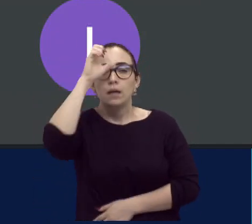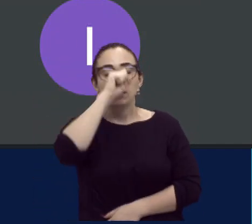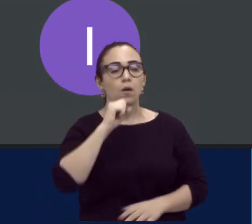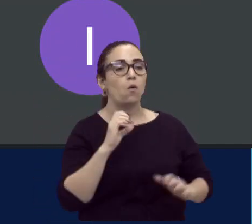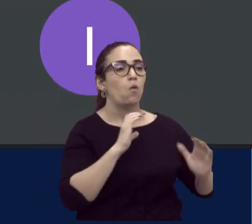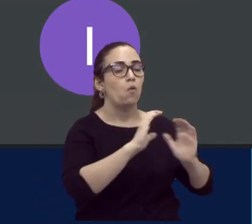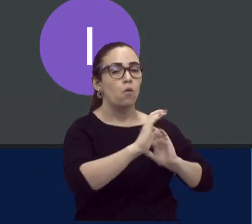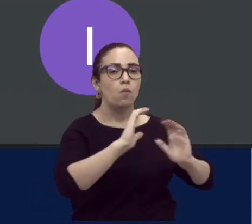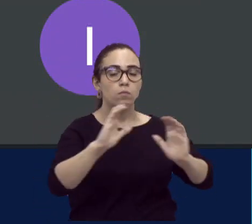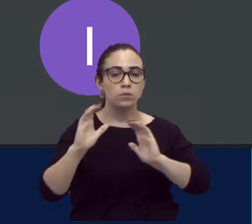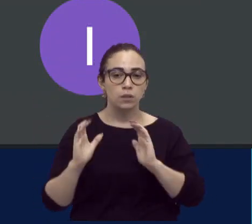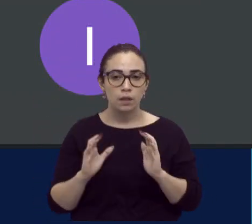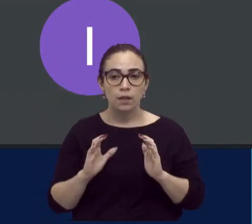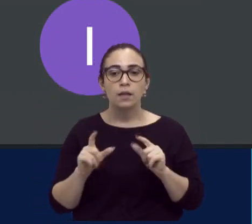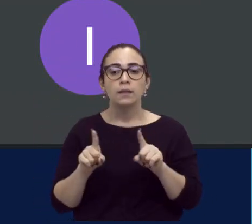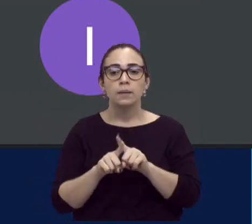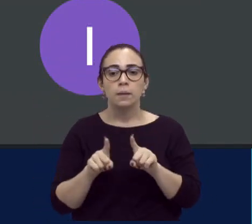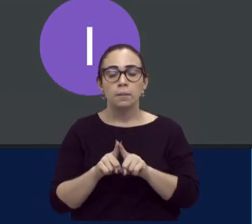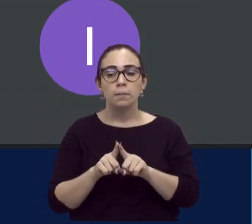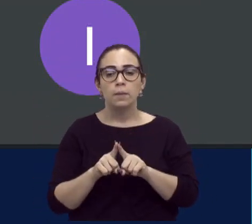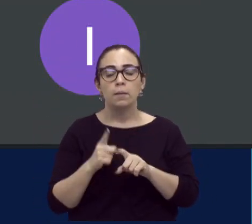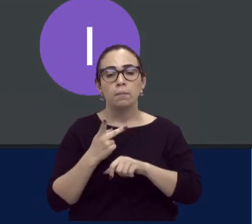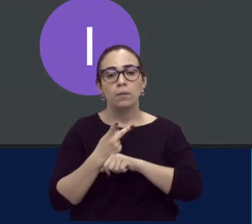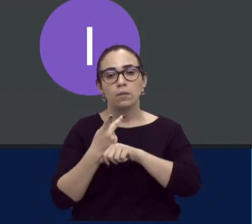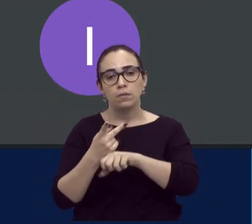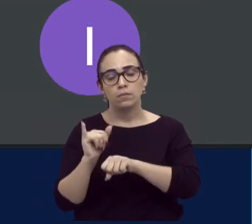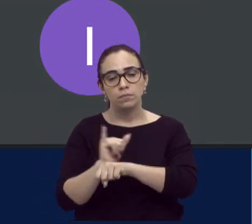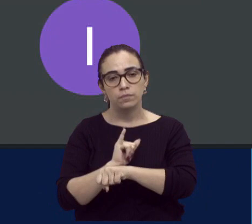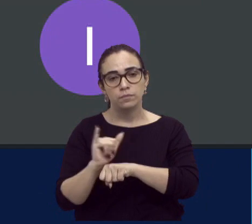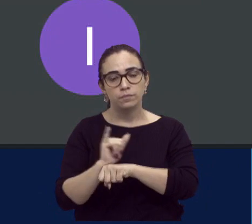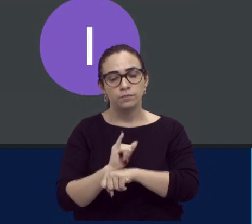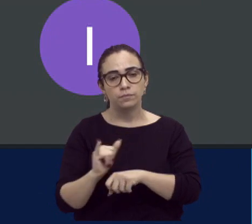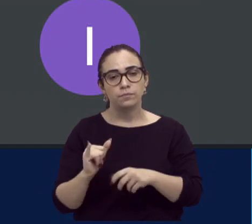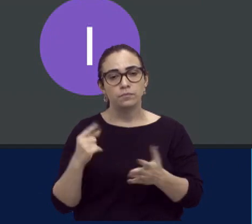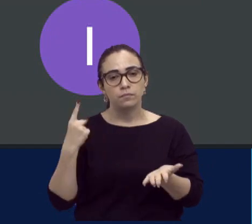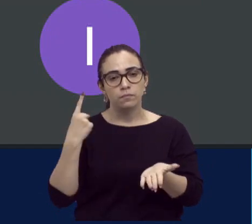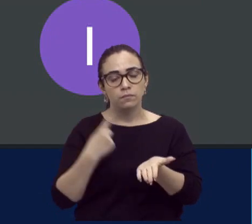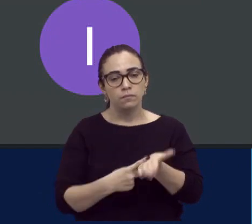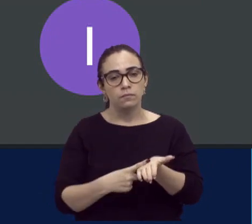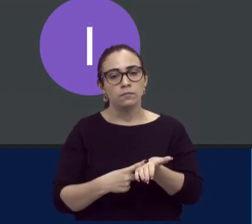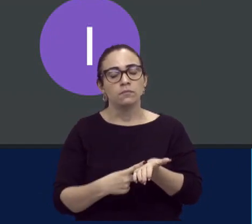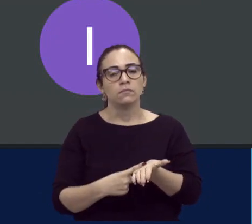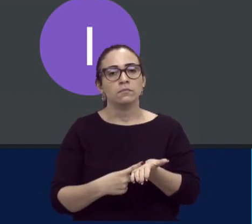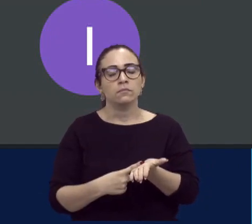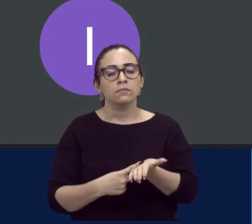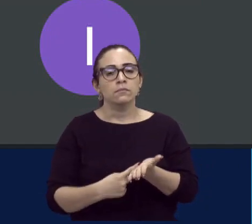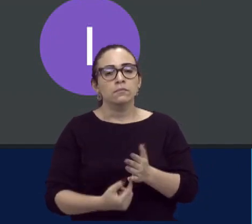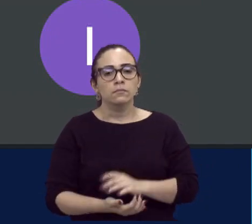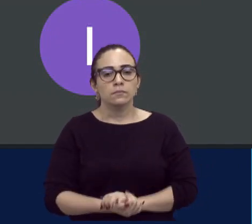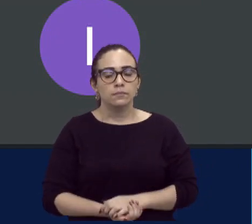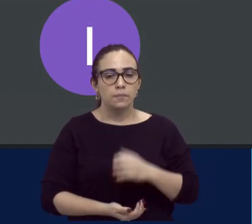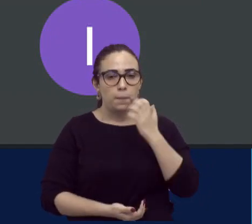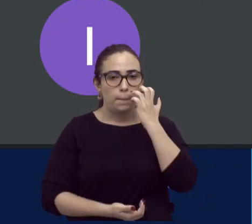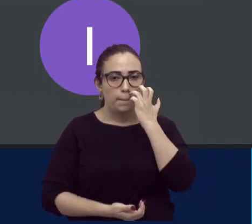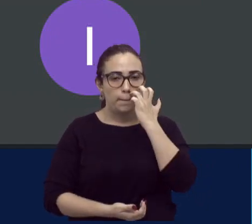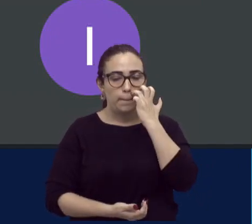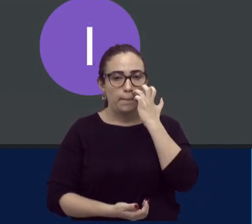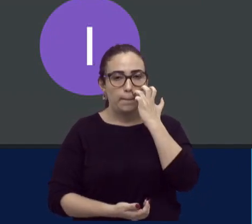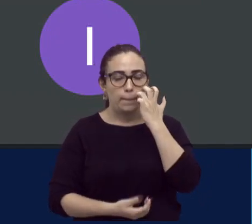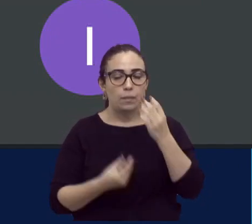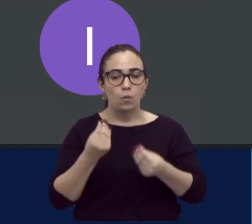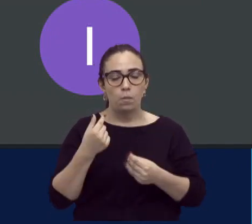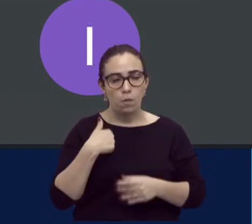do como eu aprendi a buscar essa conexão, do como eu aprendi a eu lidar com